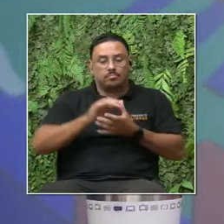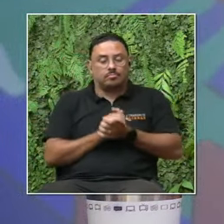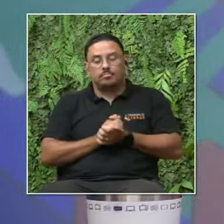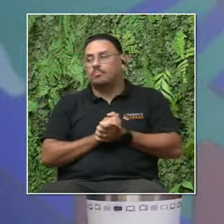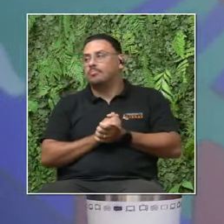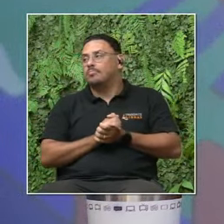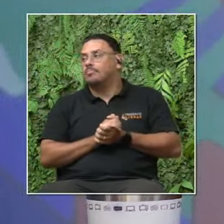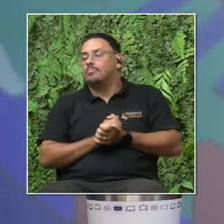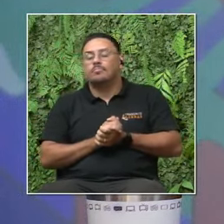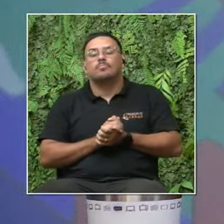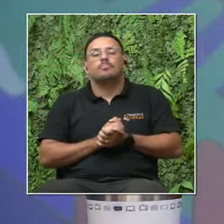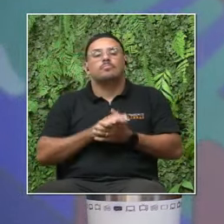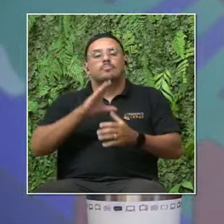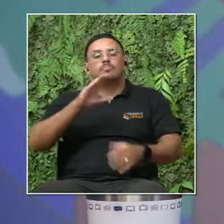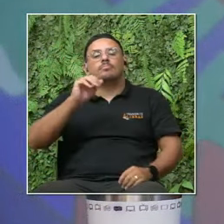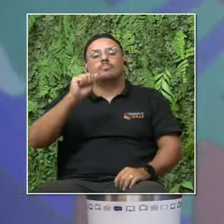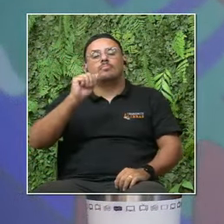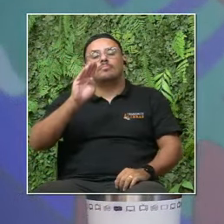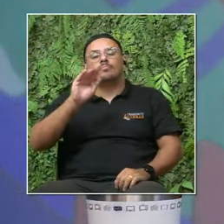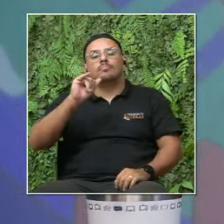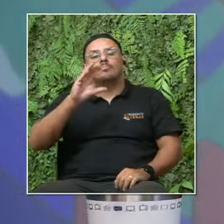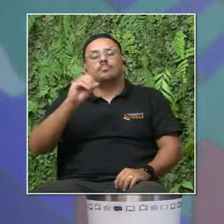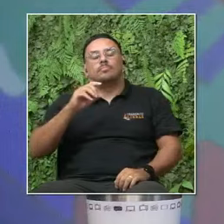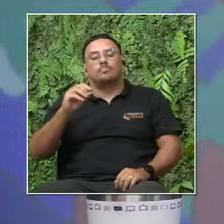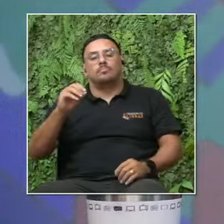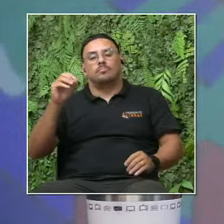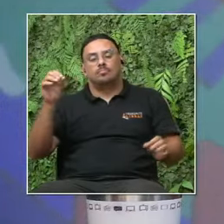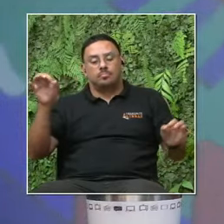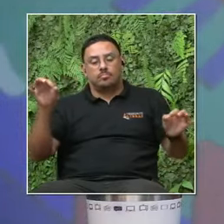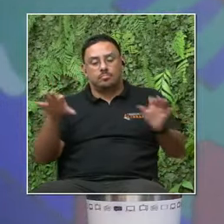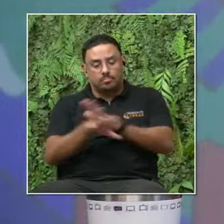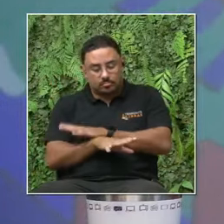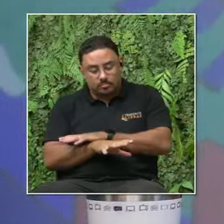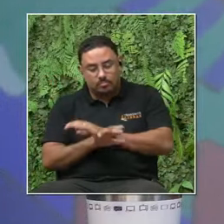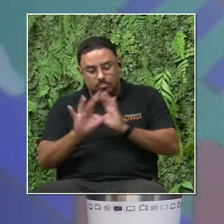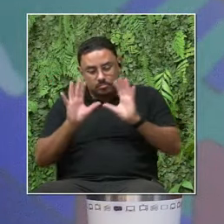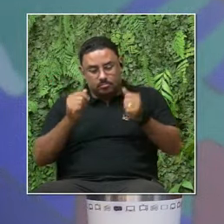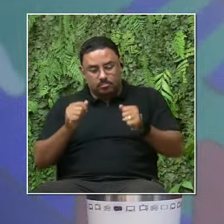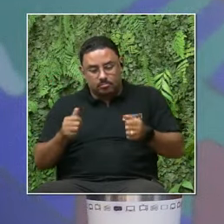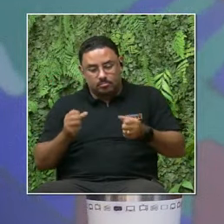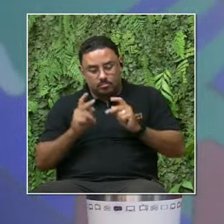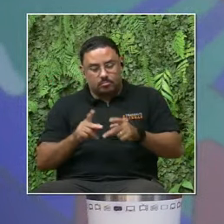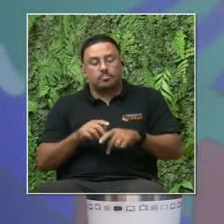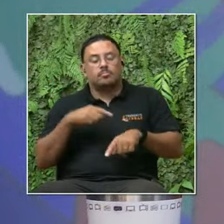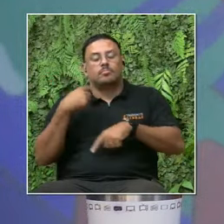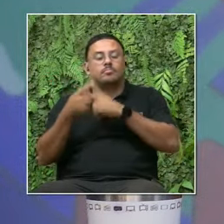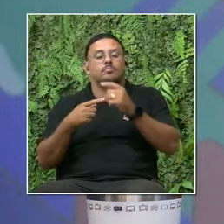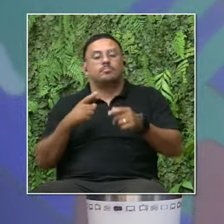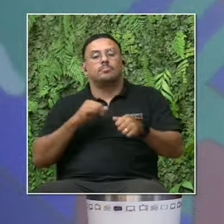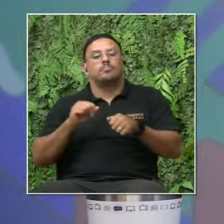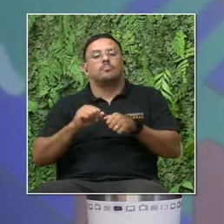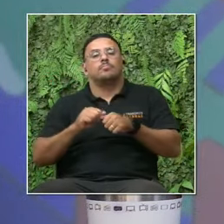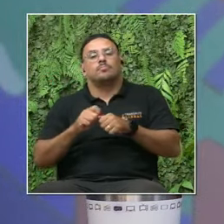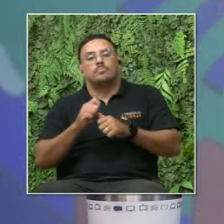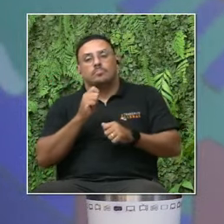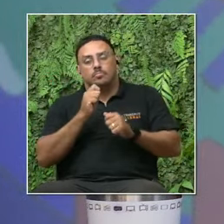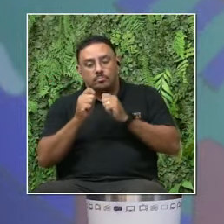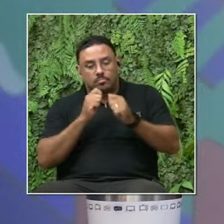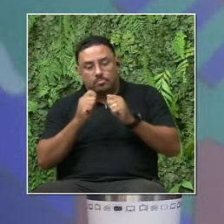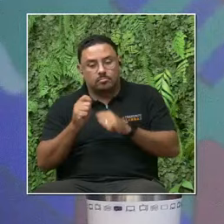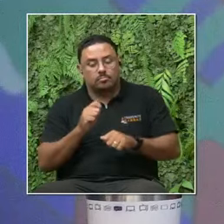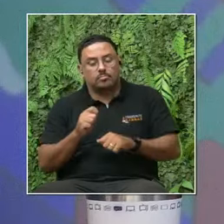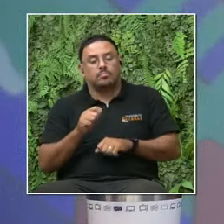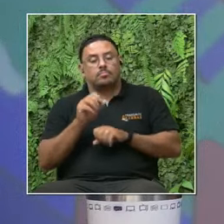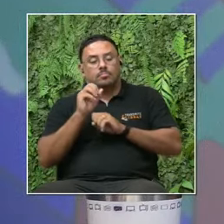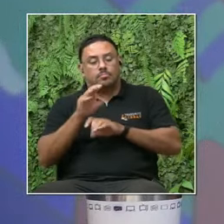nosso cabido para ele fechar o raciocínio dele acho que agora já tá já tá ok e daqui a pouco a gente tem entrevista coletiva